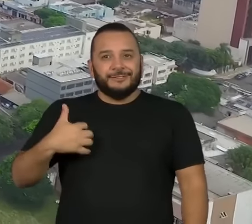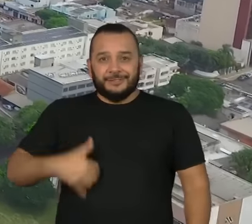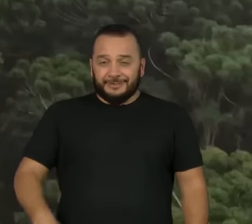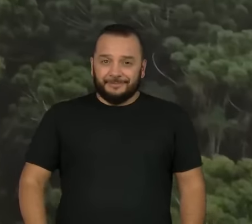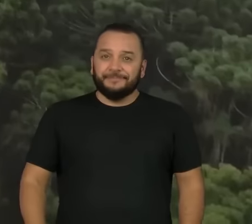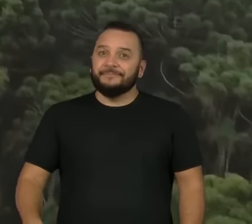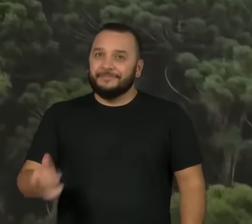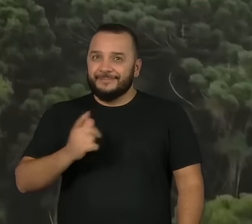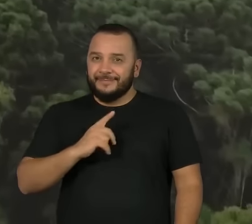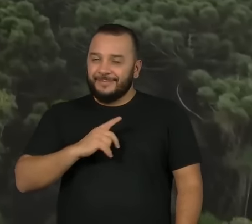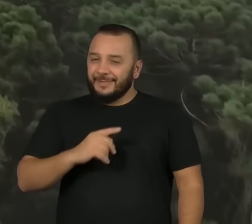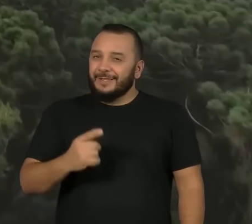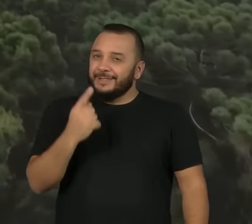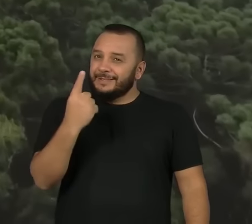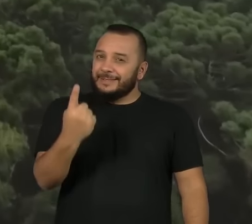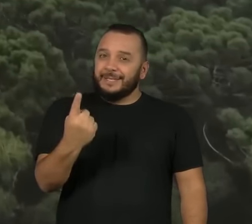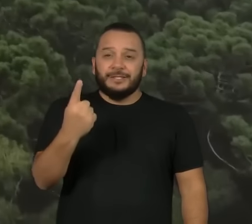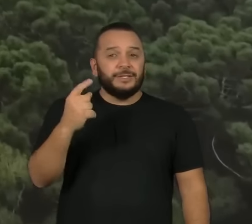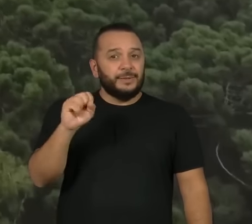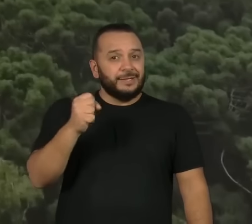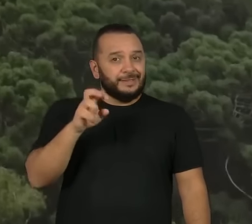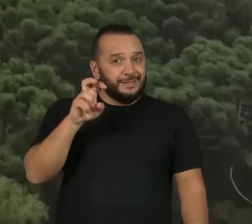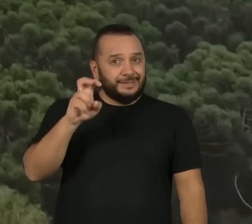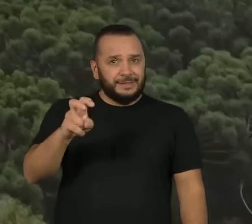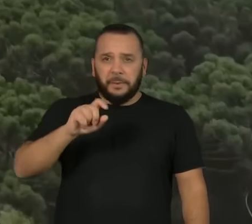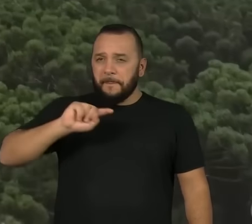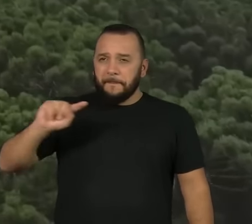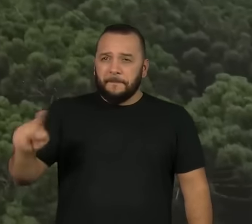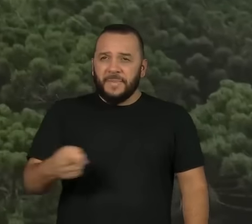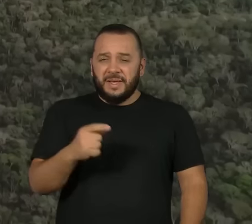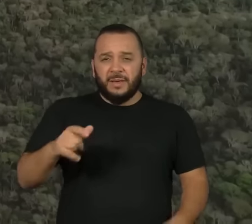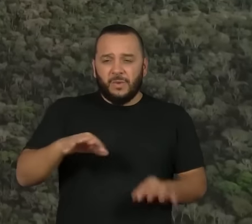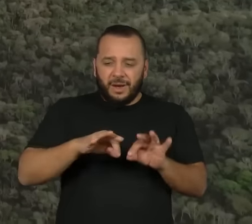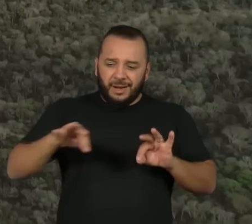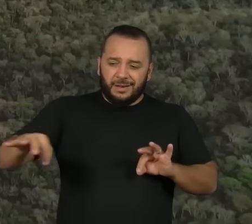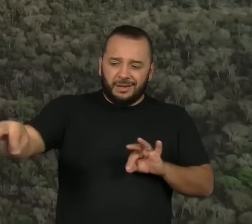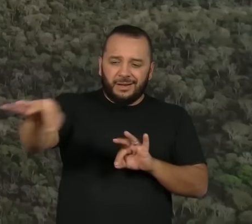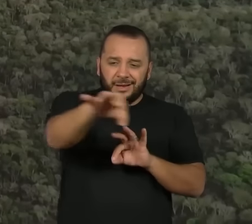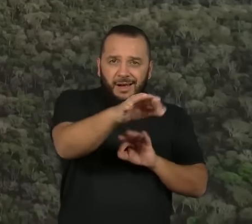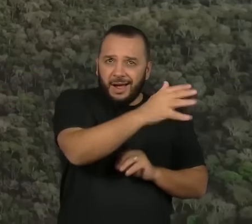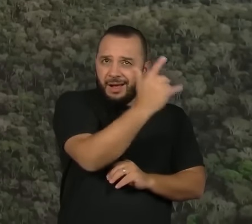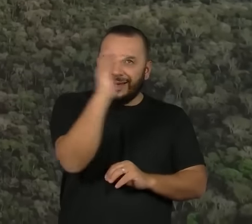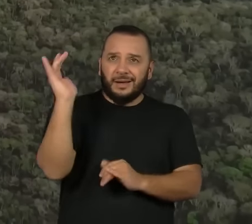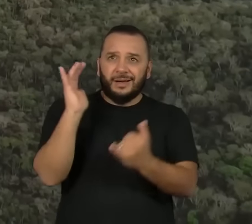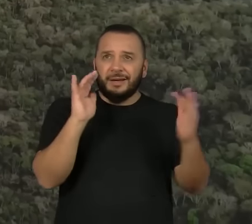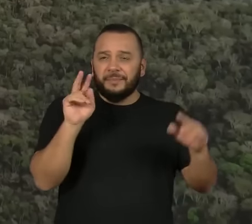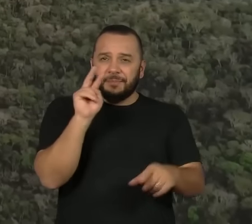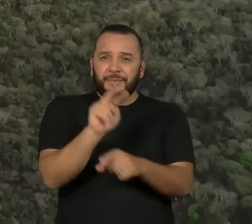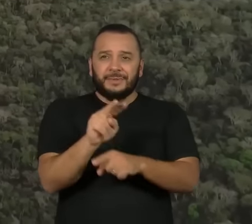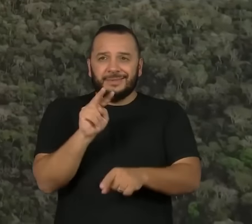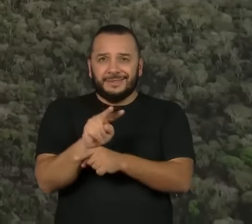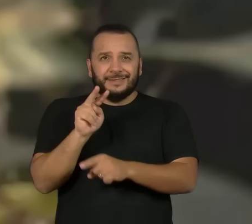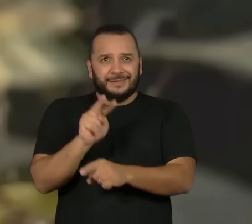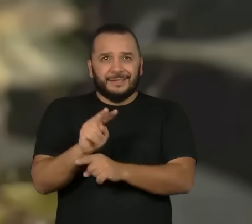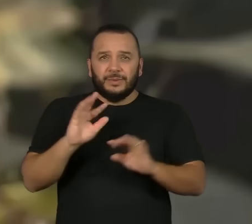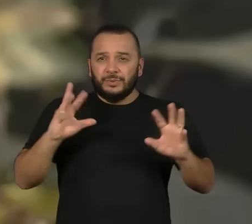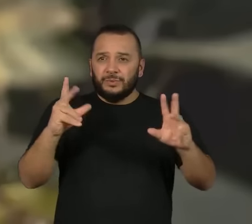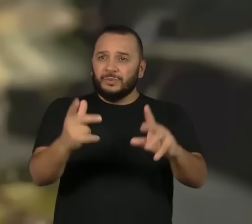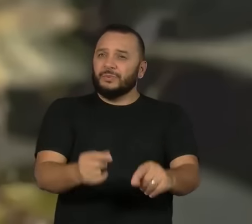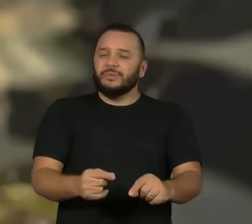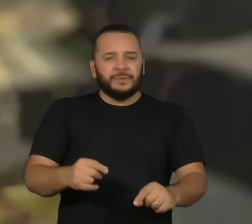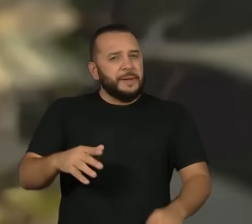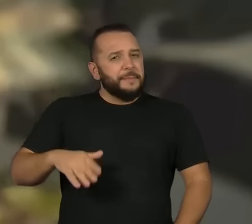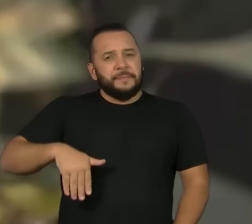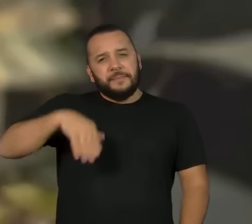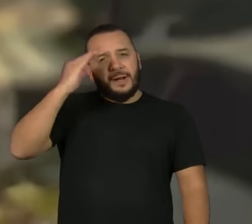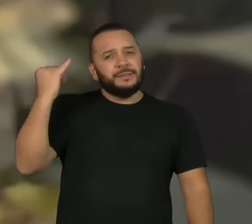São mais de 185 mil hectares de unidade de conservação de proteção integral. É um dos